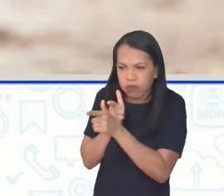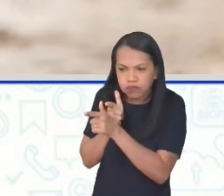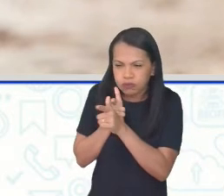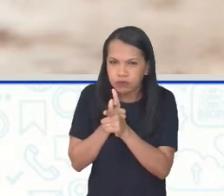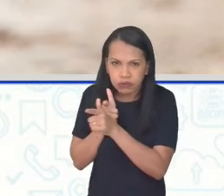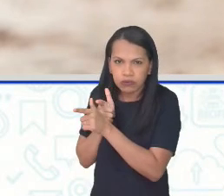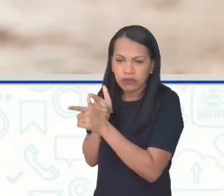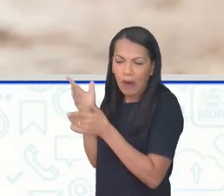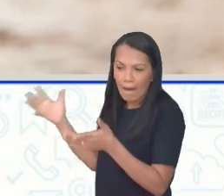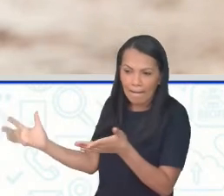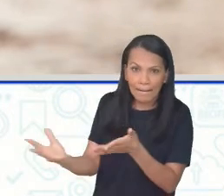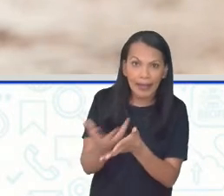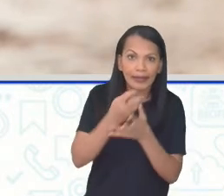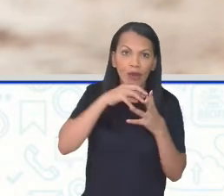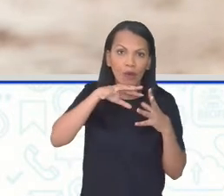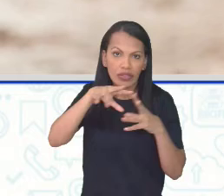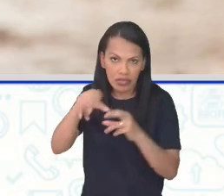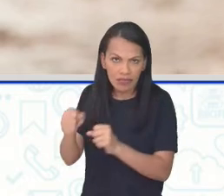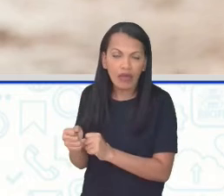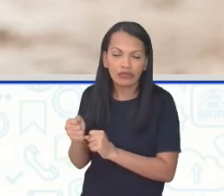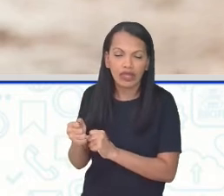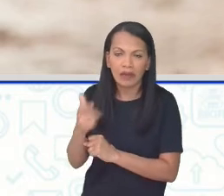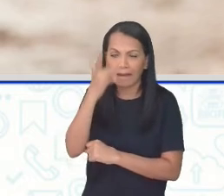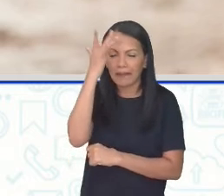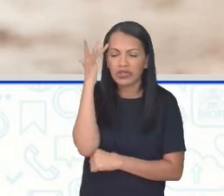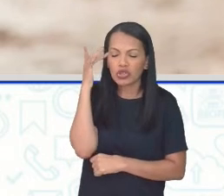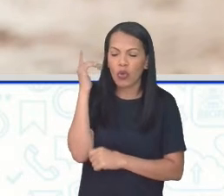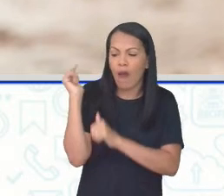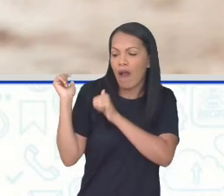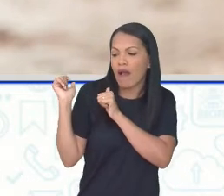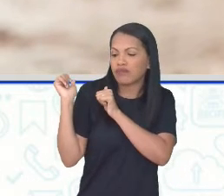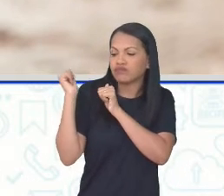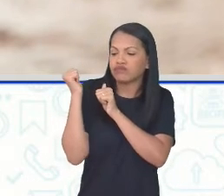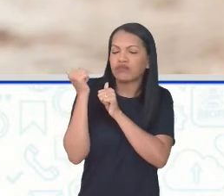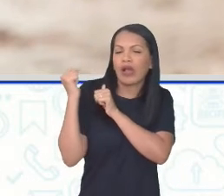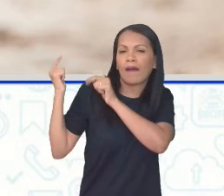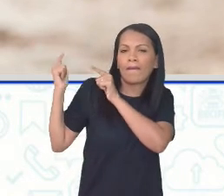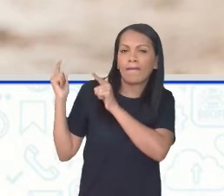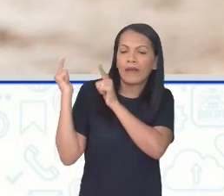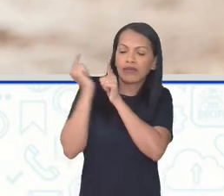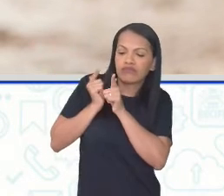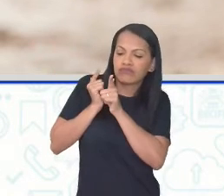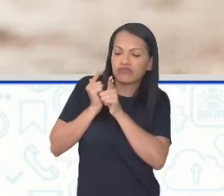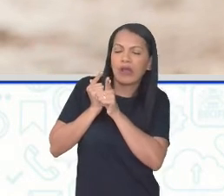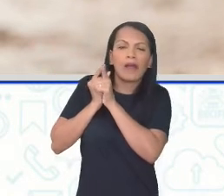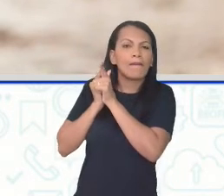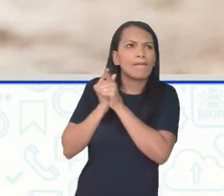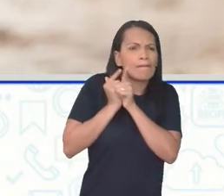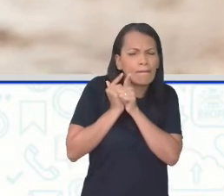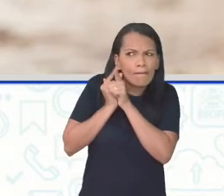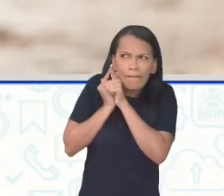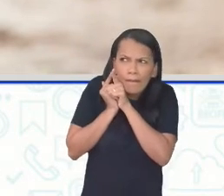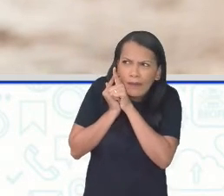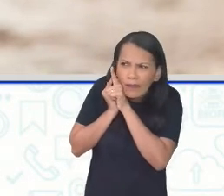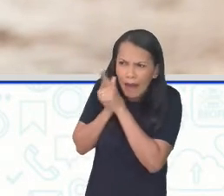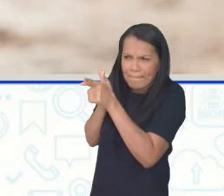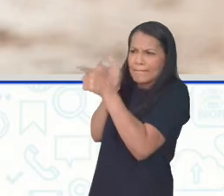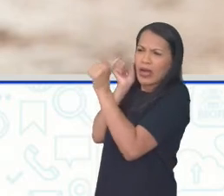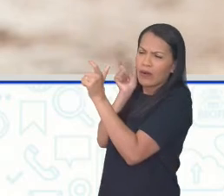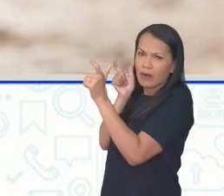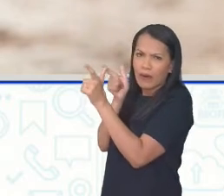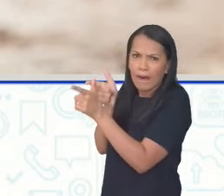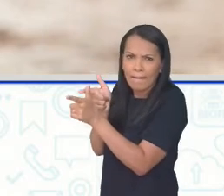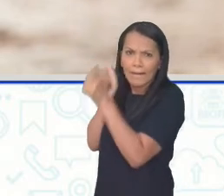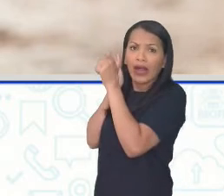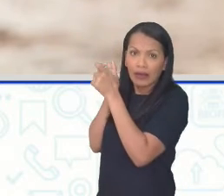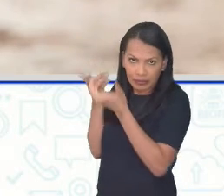sua mente caça, caçador, não é? Então, tem a ver com a caça, não é? A caça aos animais, né? A caçada